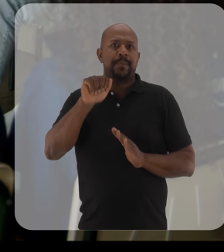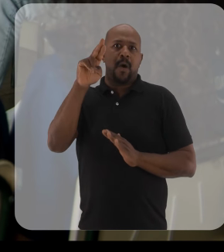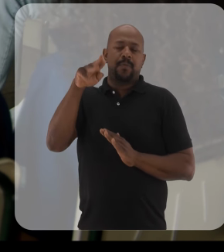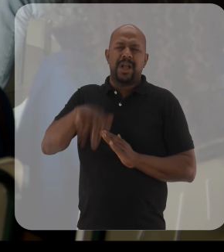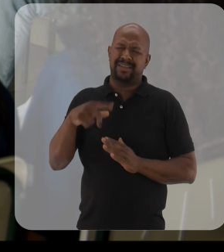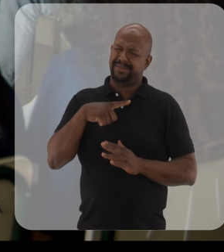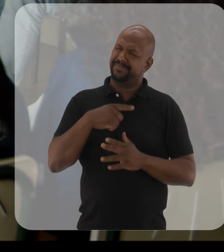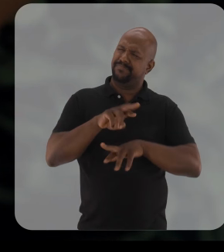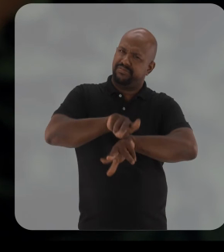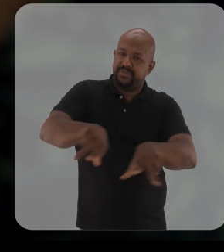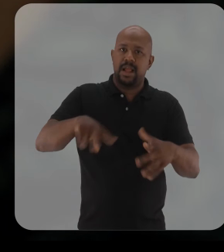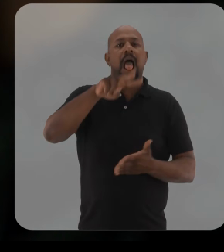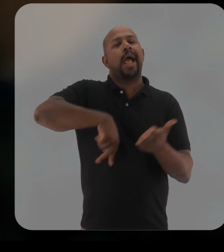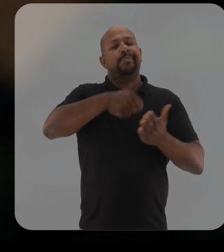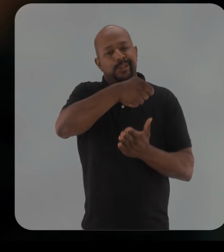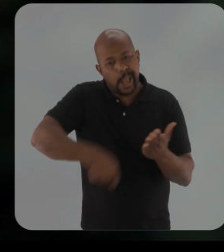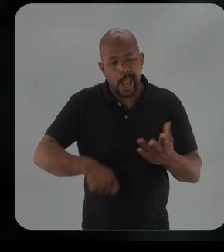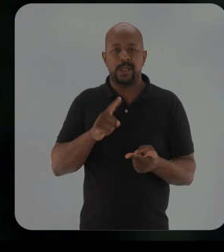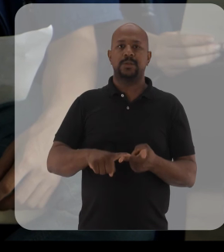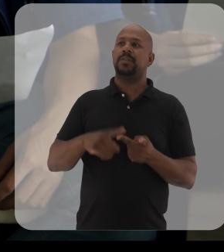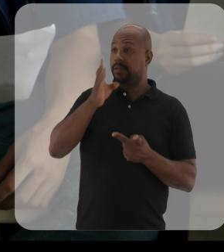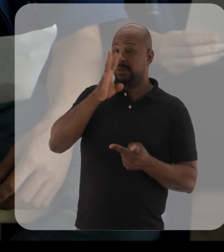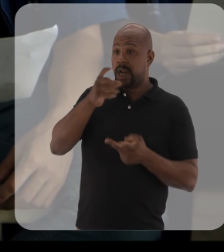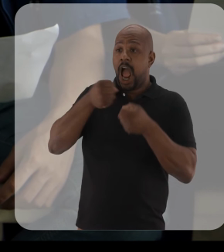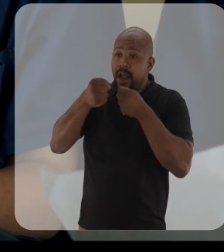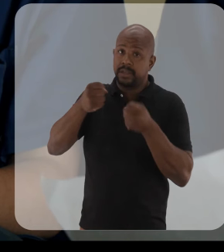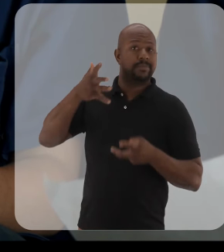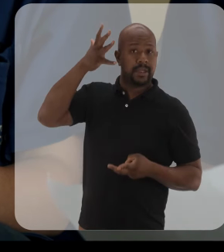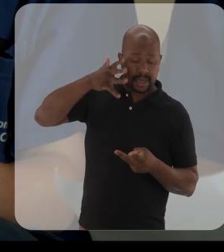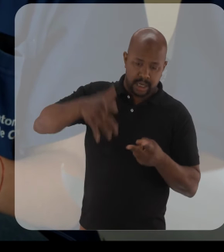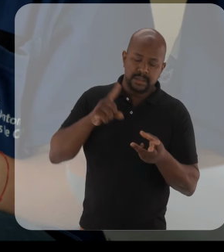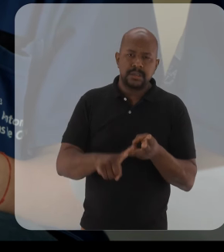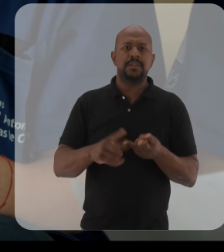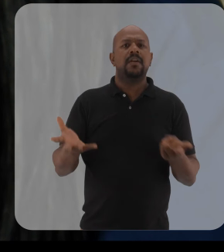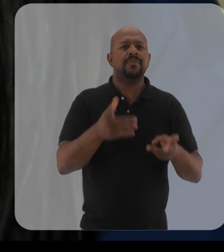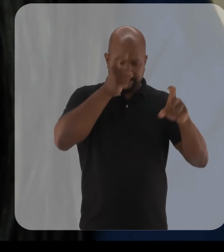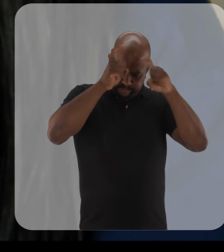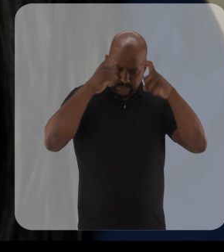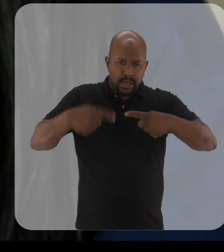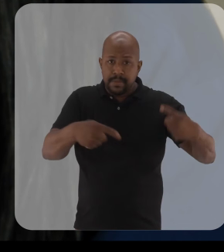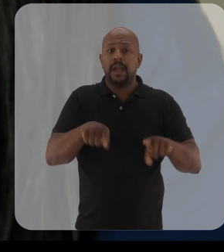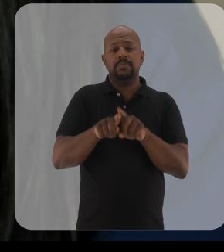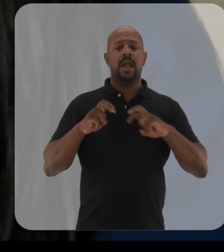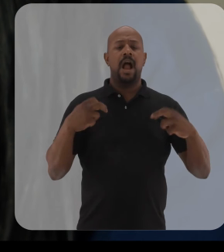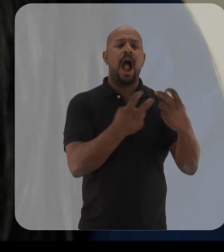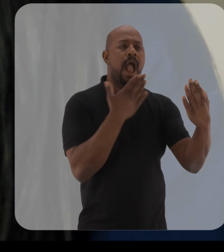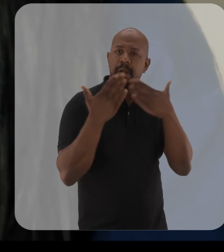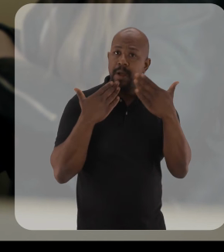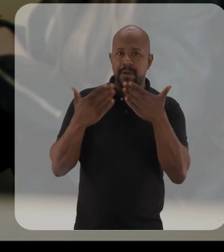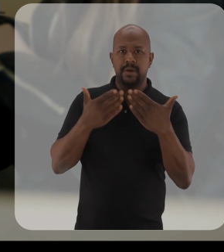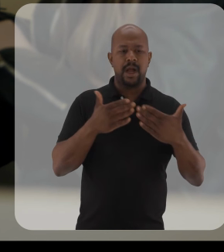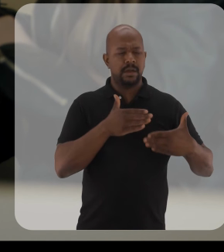nós utilizamos variadas fontes. Lemos textos, assistimos a entrevistas e palestras, promovemos debates e rodas de